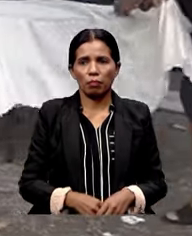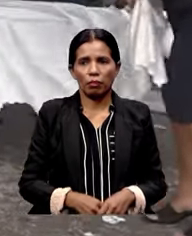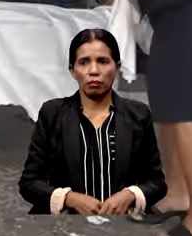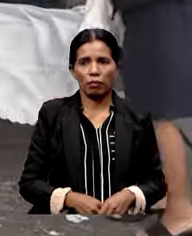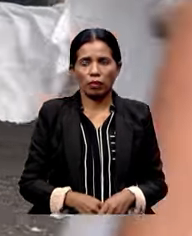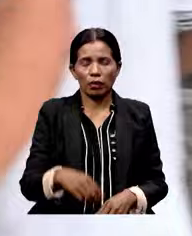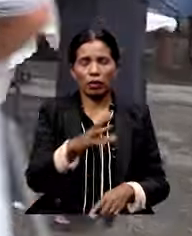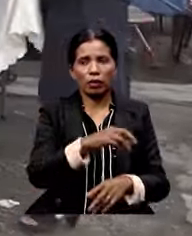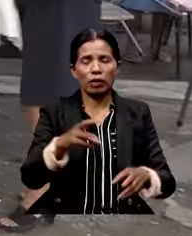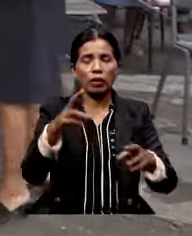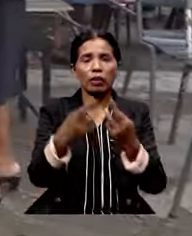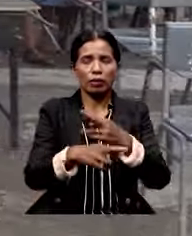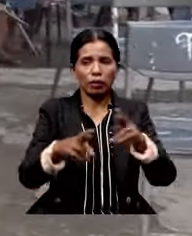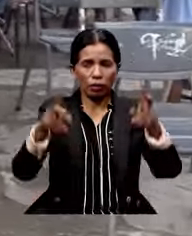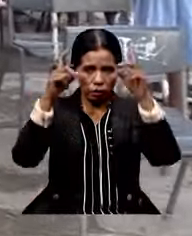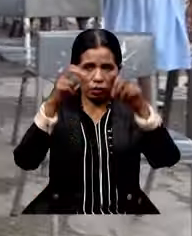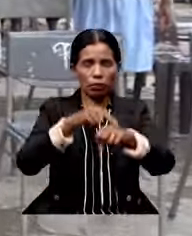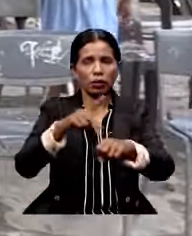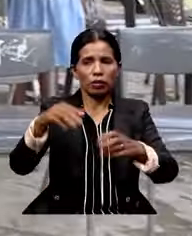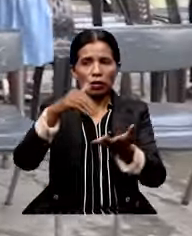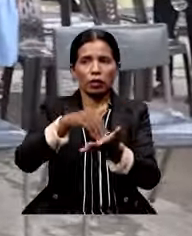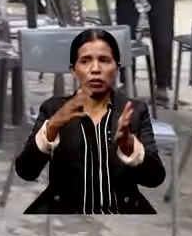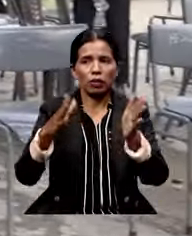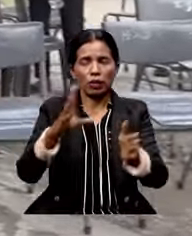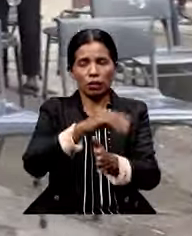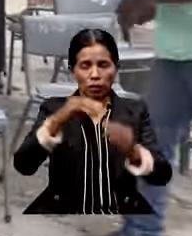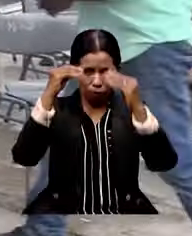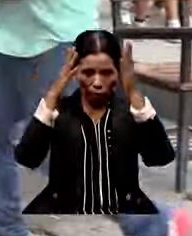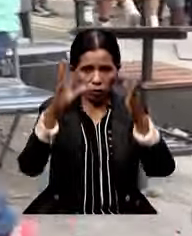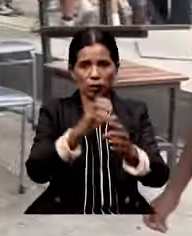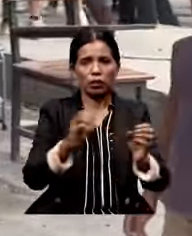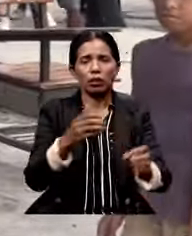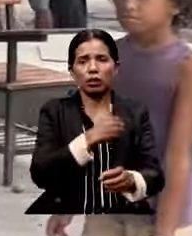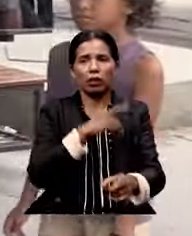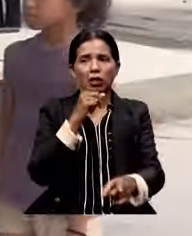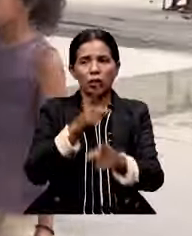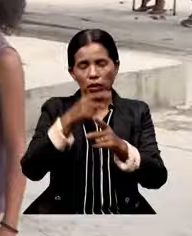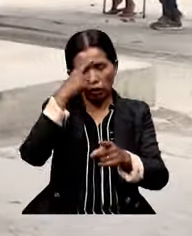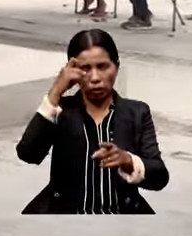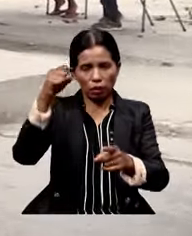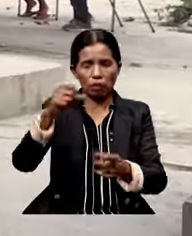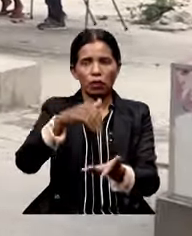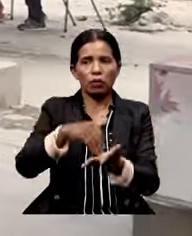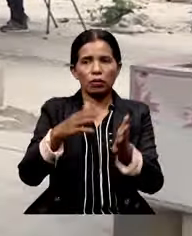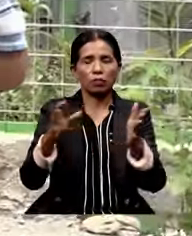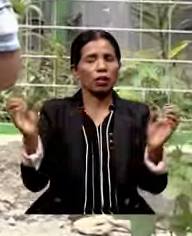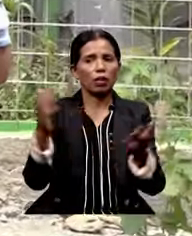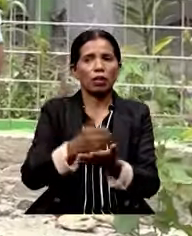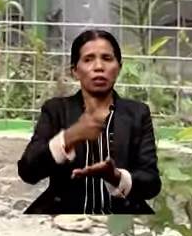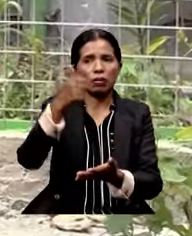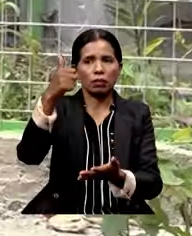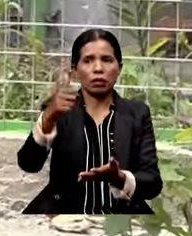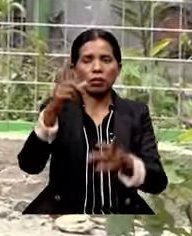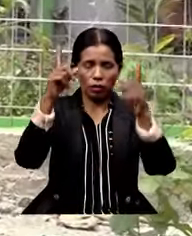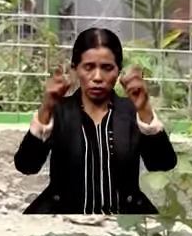Resultado do Exame Nacional tina ne estudante no professor Balun desconfia moço irregularidade, tamba finalista Barak Maklapasa e exame